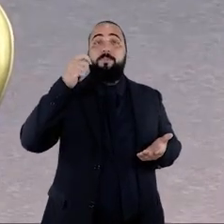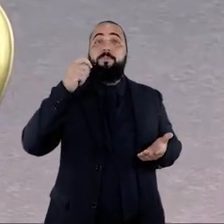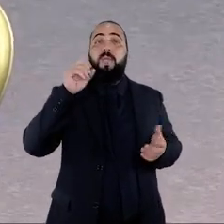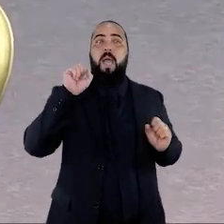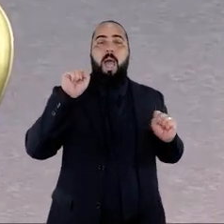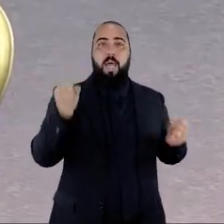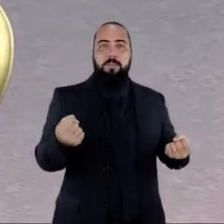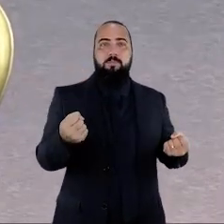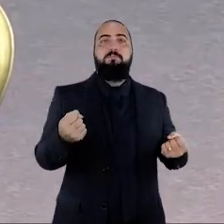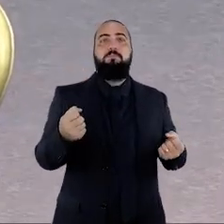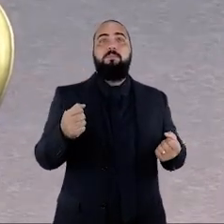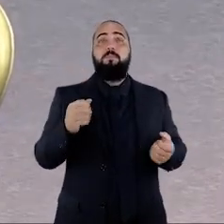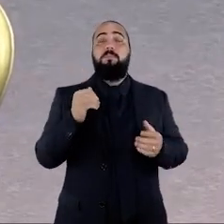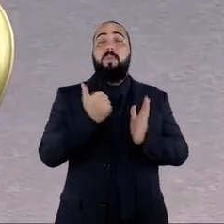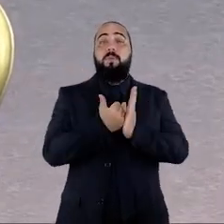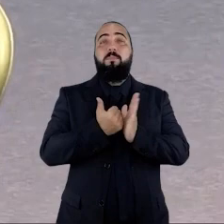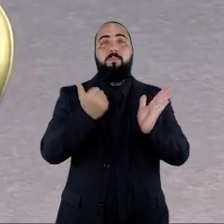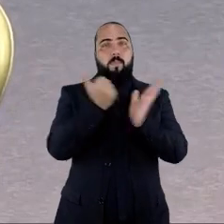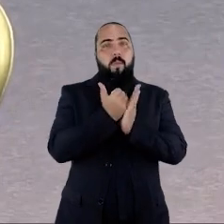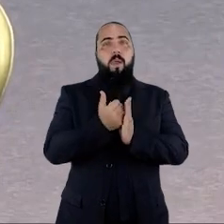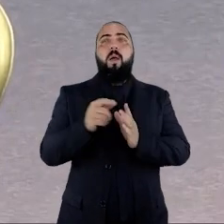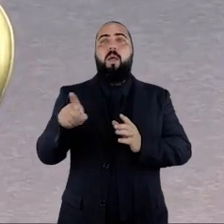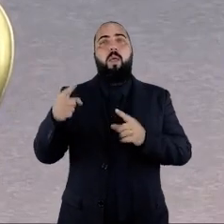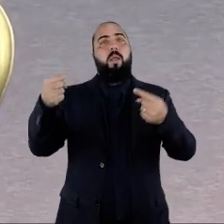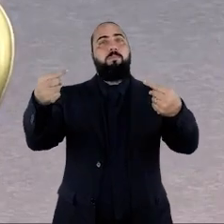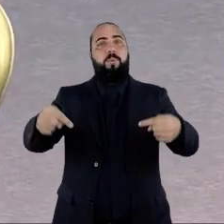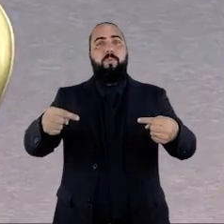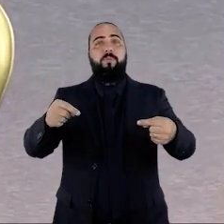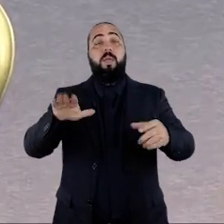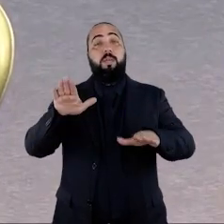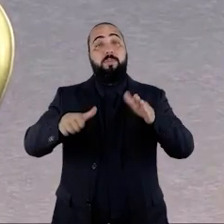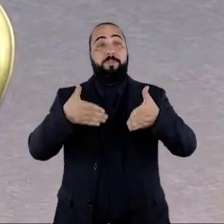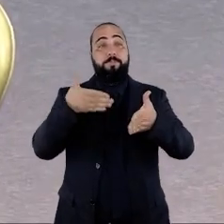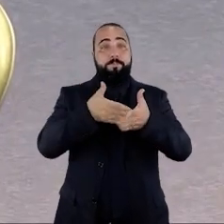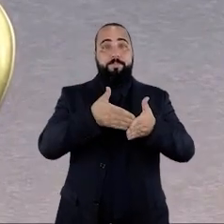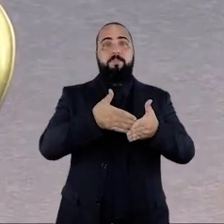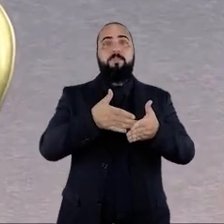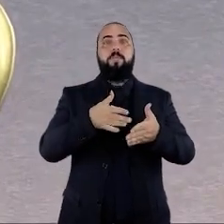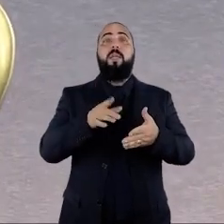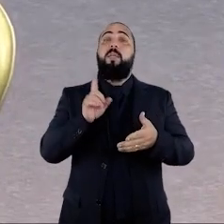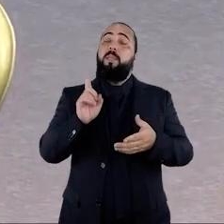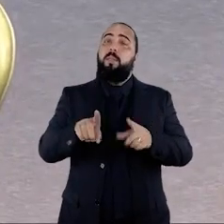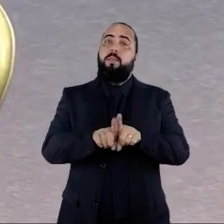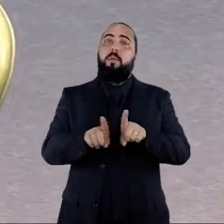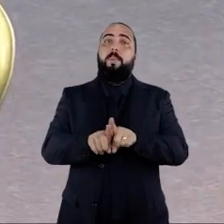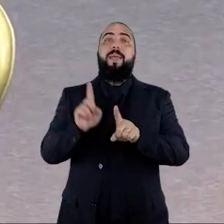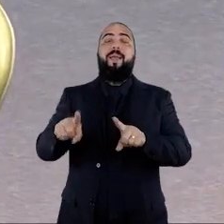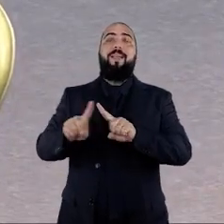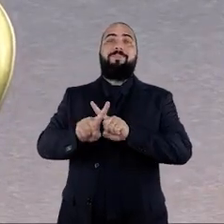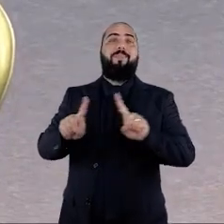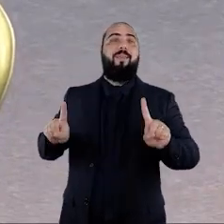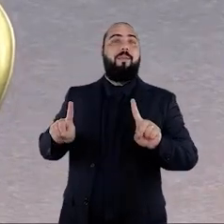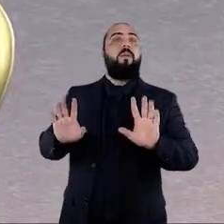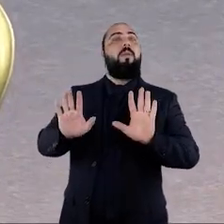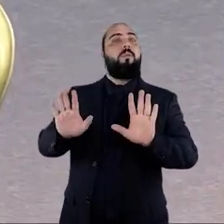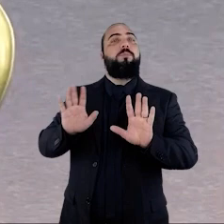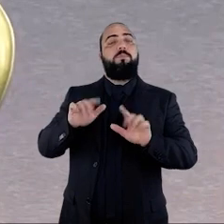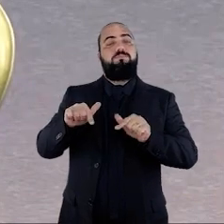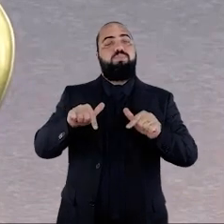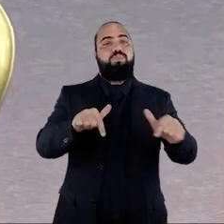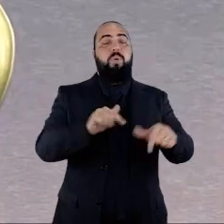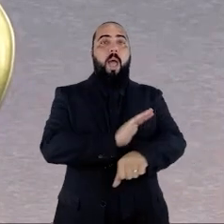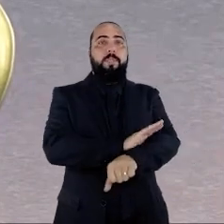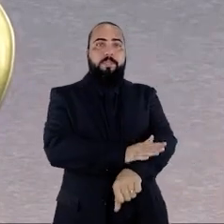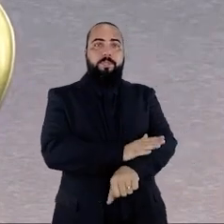radical, ela vai sendo interditada, confrontada, muitas vezes negando a